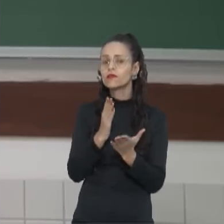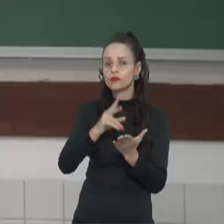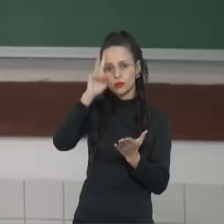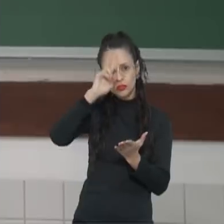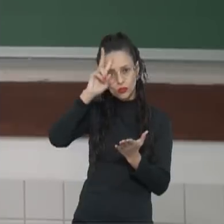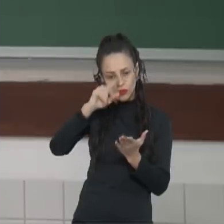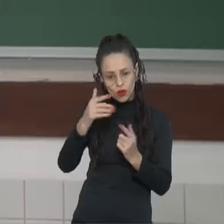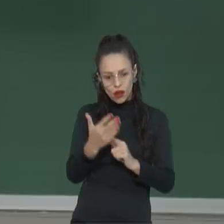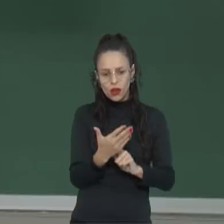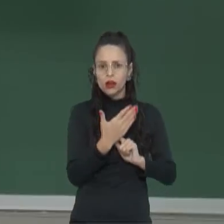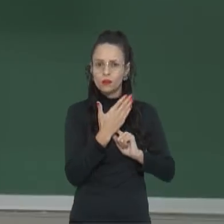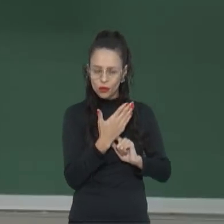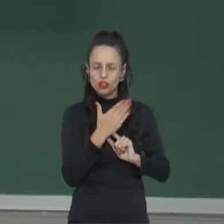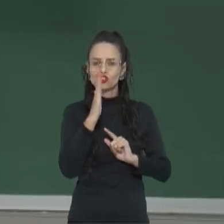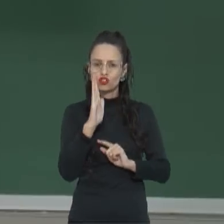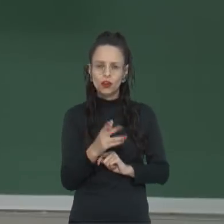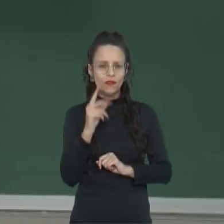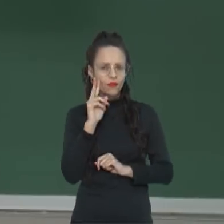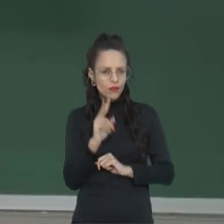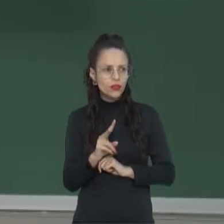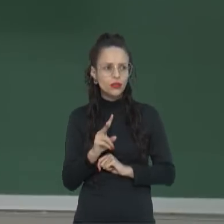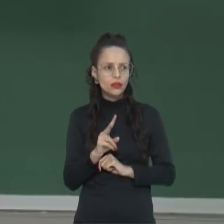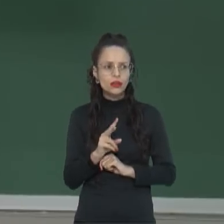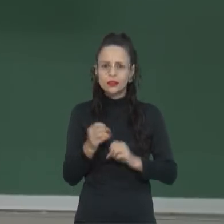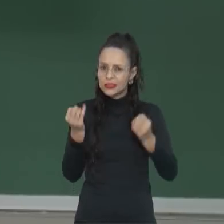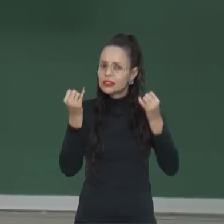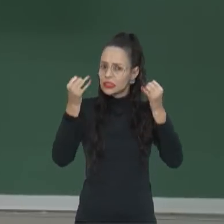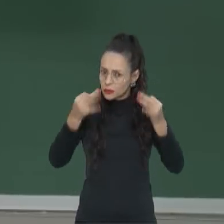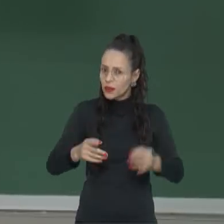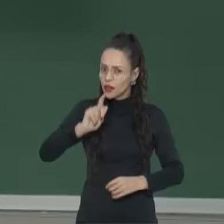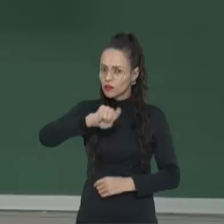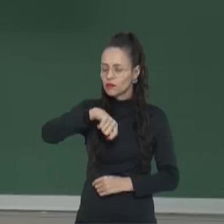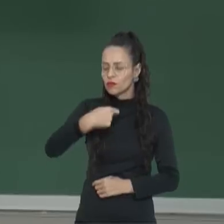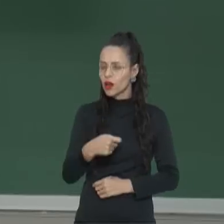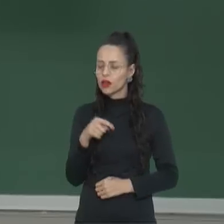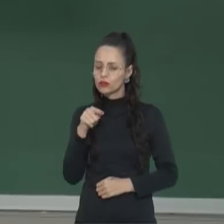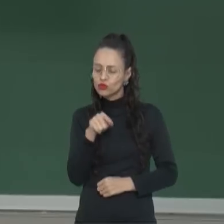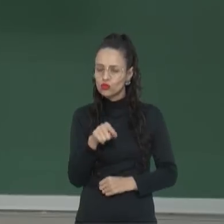realmente, já tive a oportunidade de ver que realmente comentavam sobre,